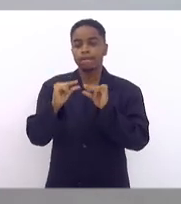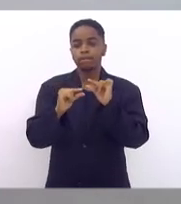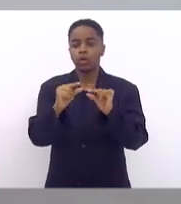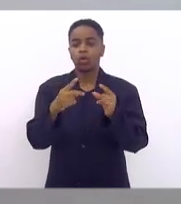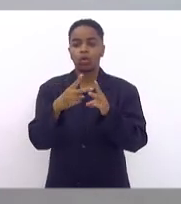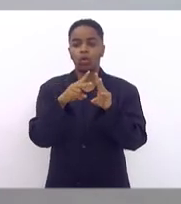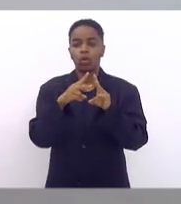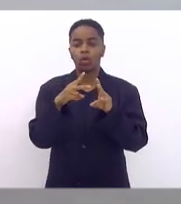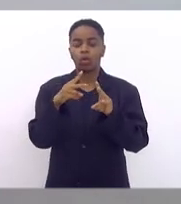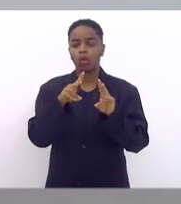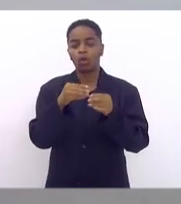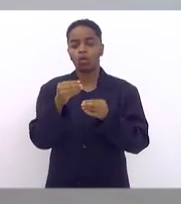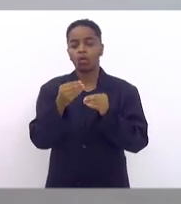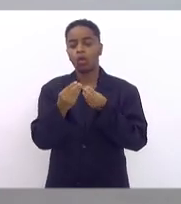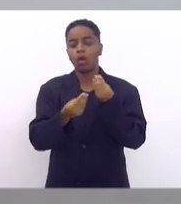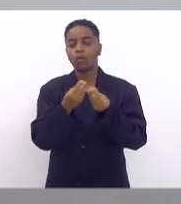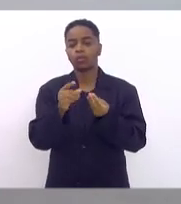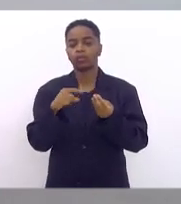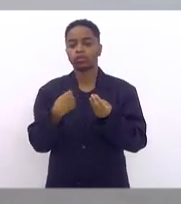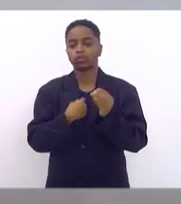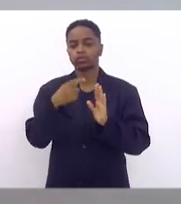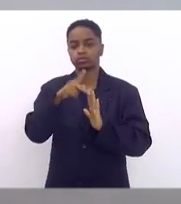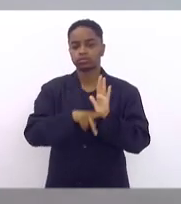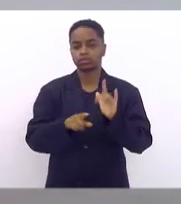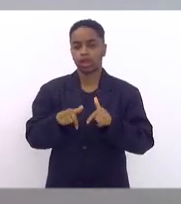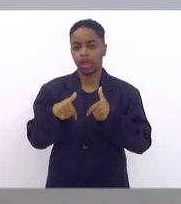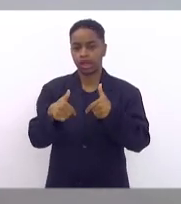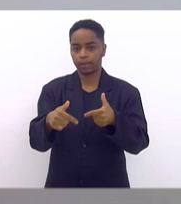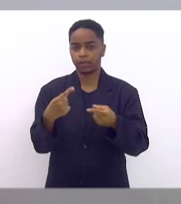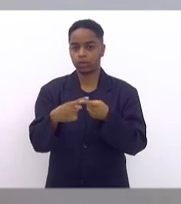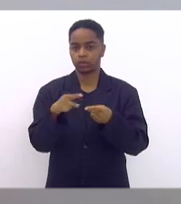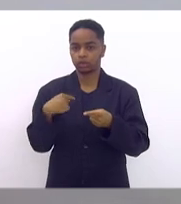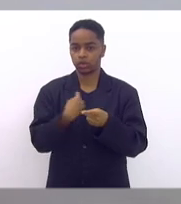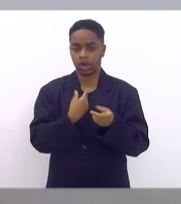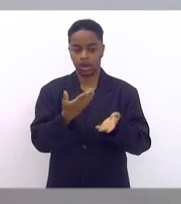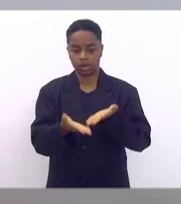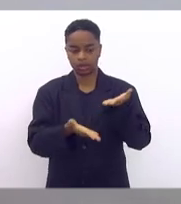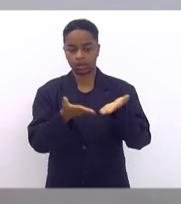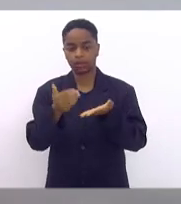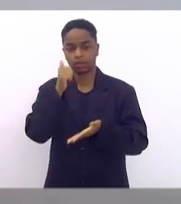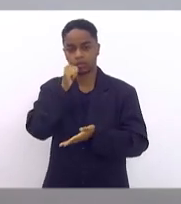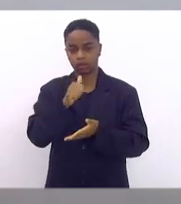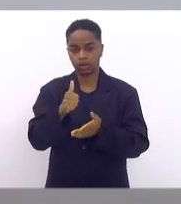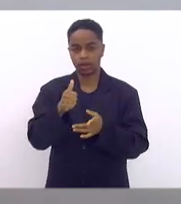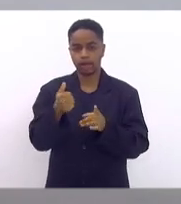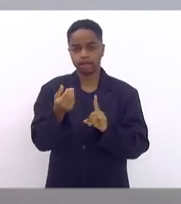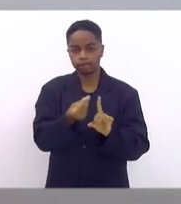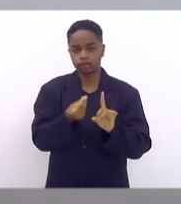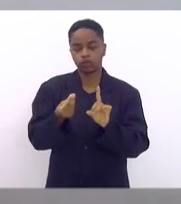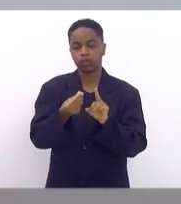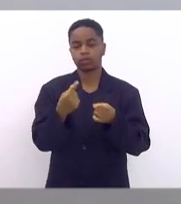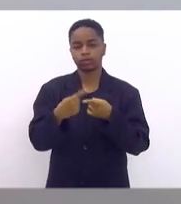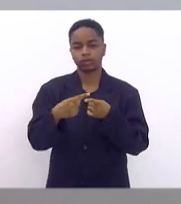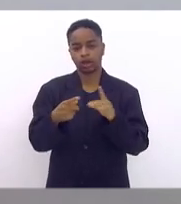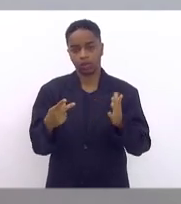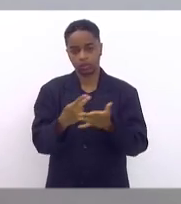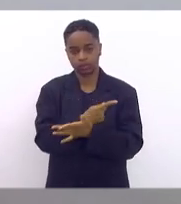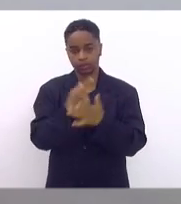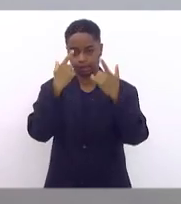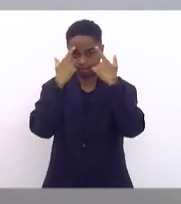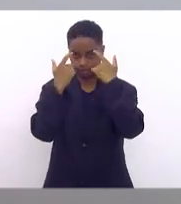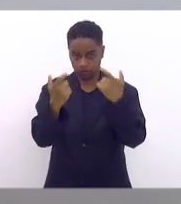projeto faz, né? Porque a gente atende esse público mais vulnerável, que sofre essas